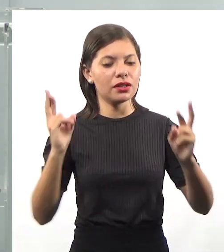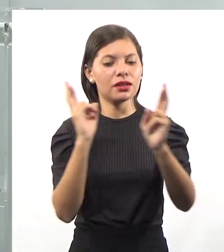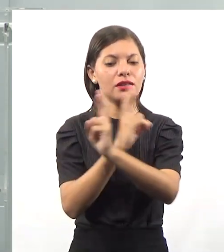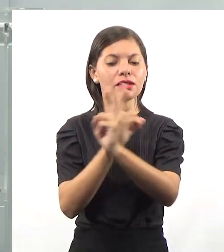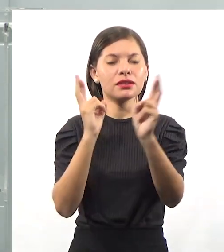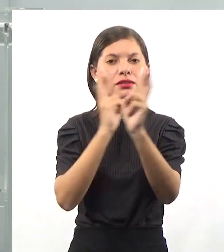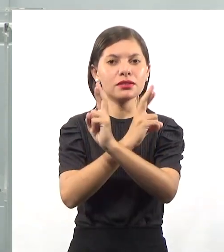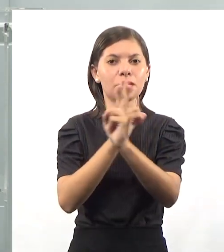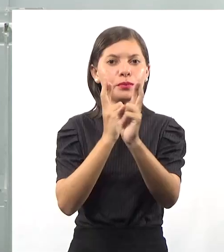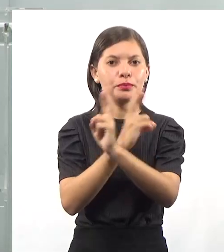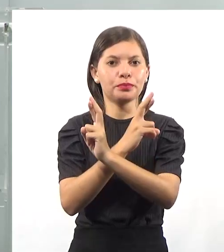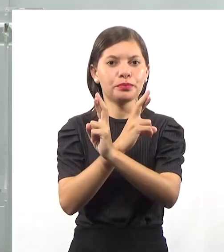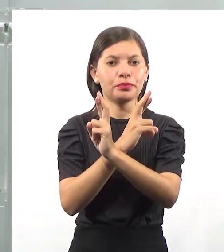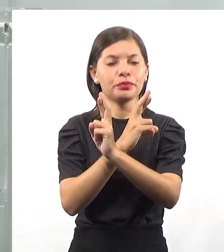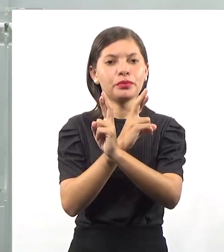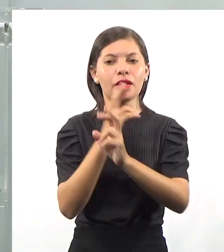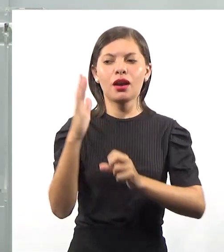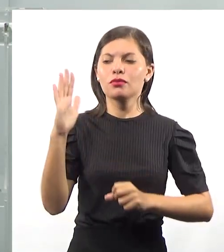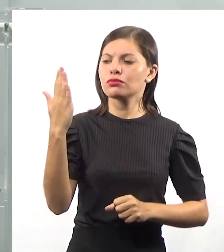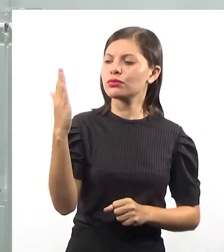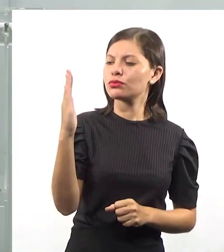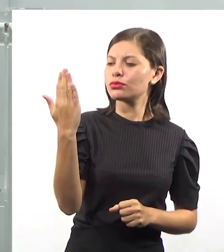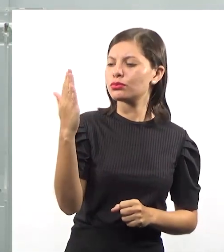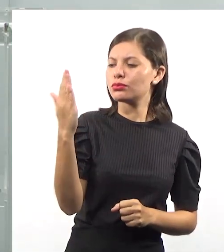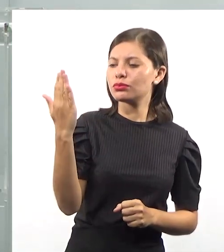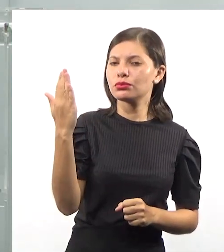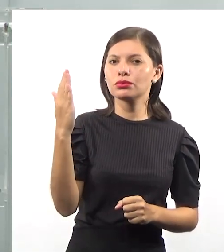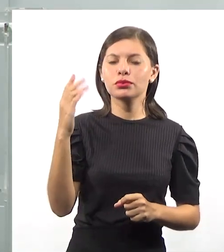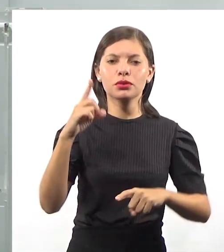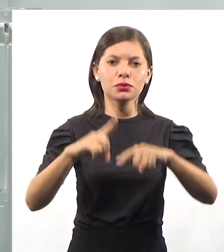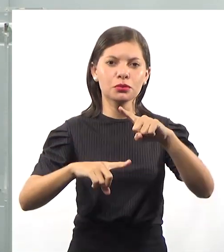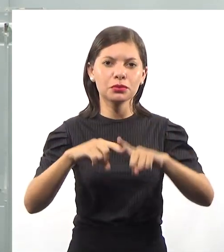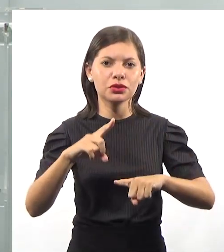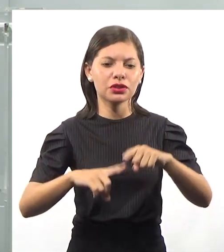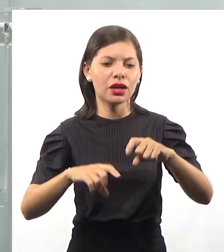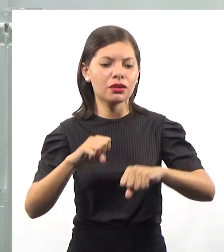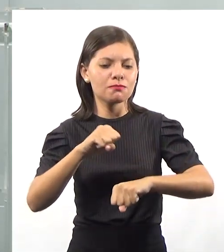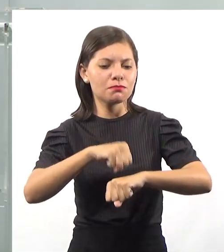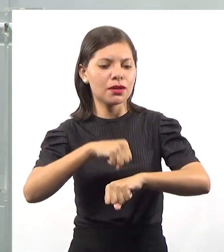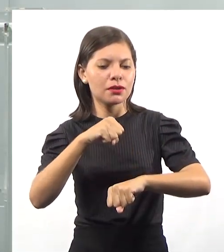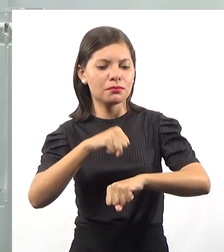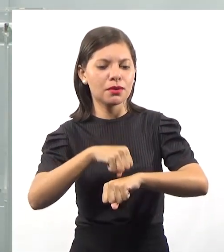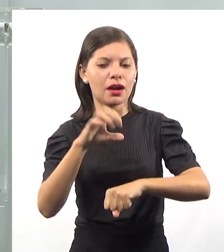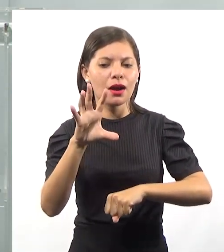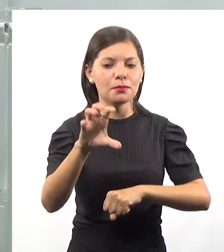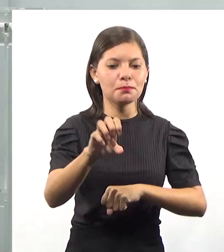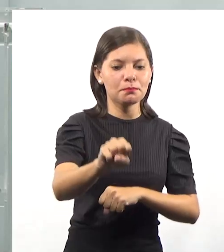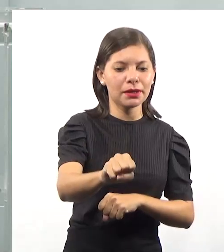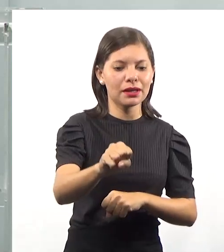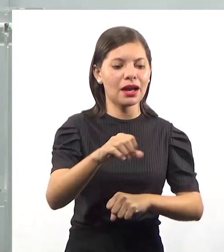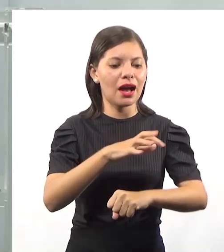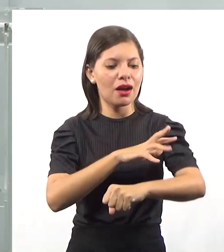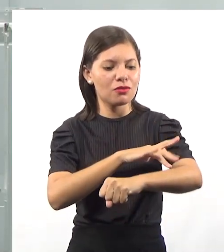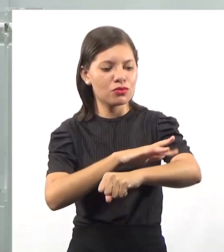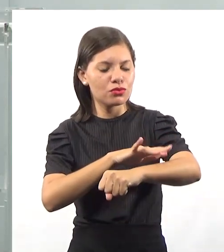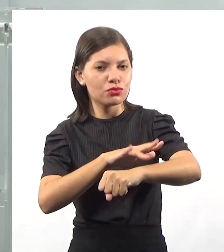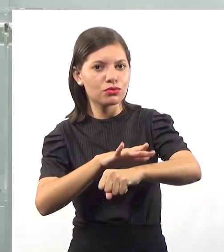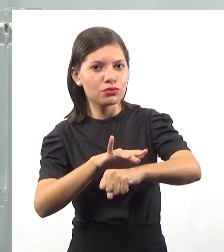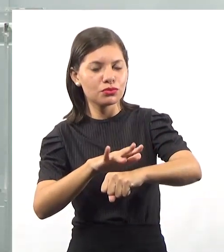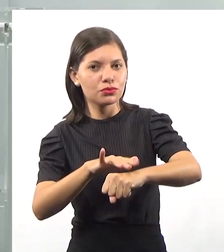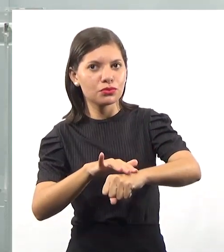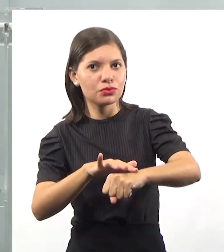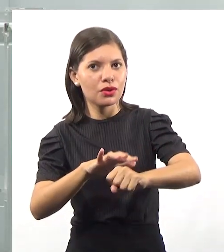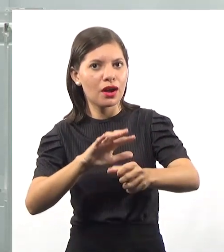muito com espelhos, muito com material concreto, muito com o pegar, o sentir, texturas